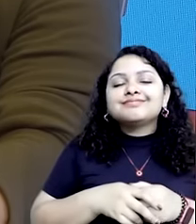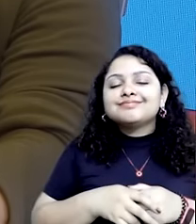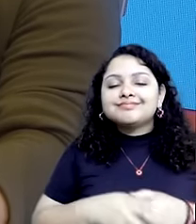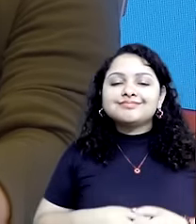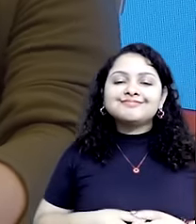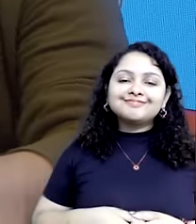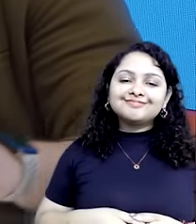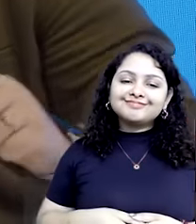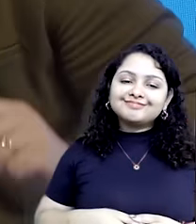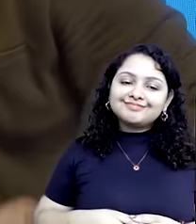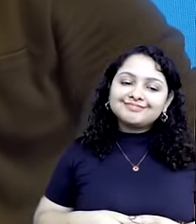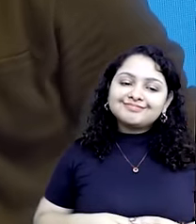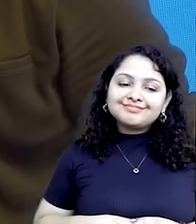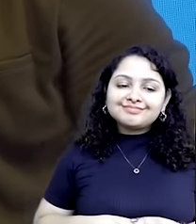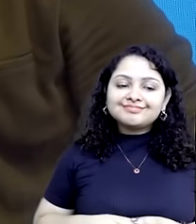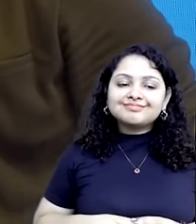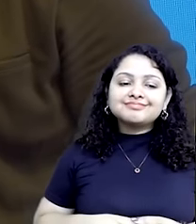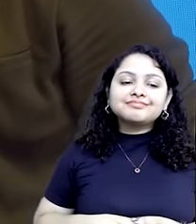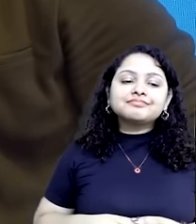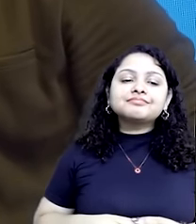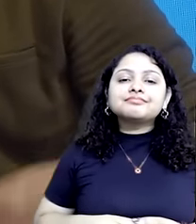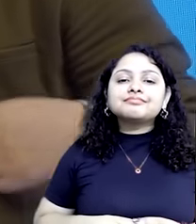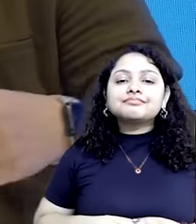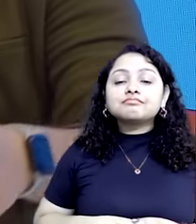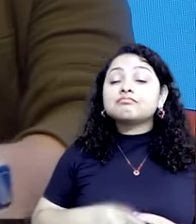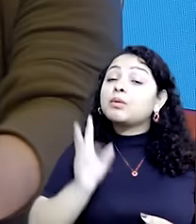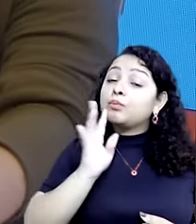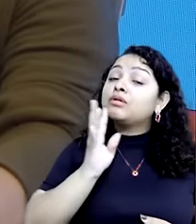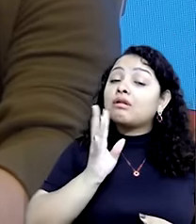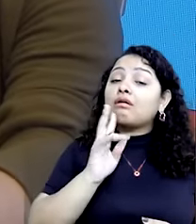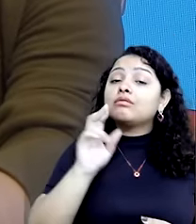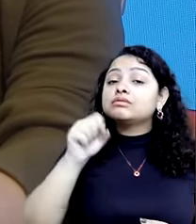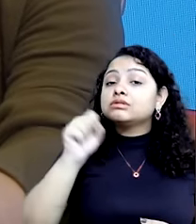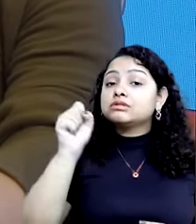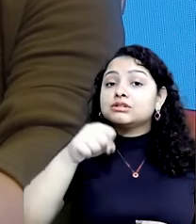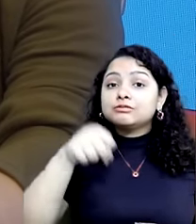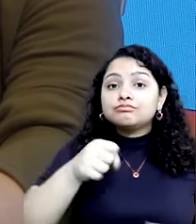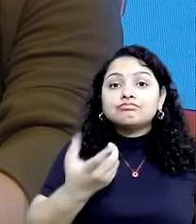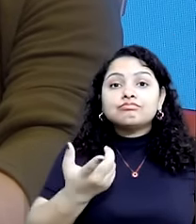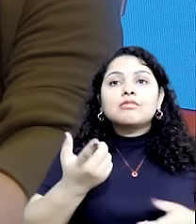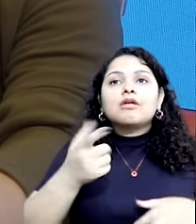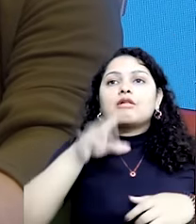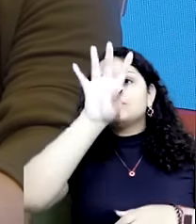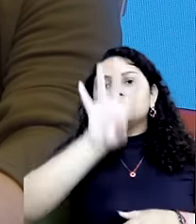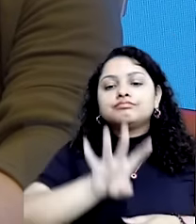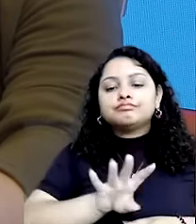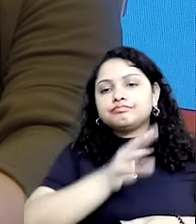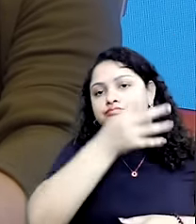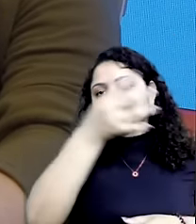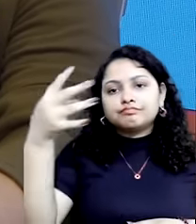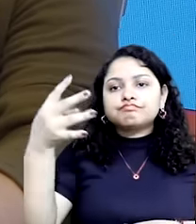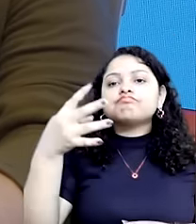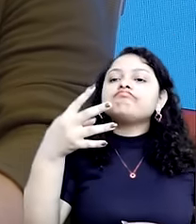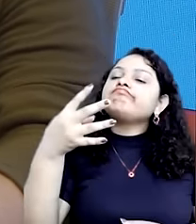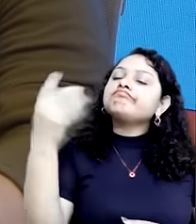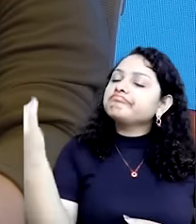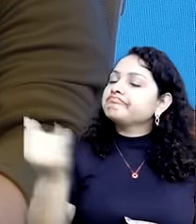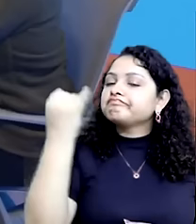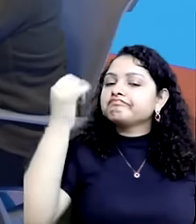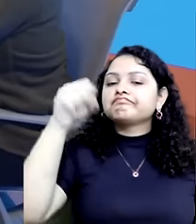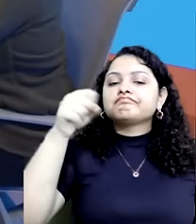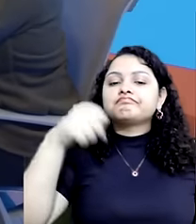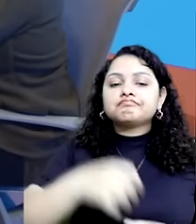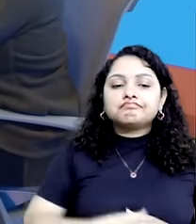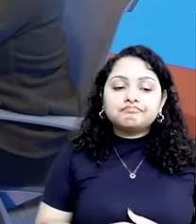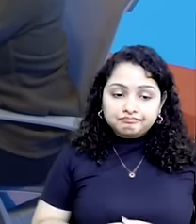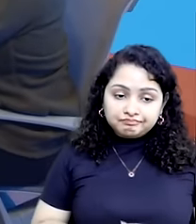do do do total da da lente da câmara então isso isso é muito legal a linhas de grade na composição ela é é essencial e